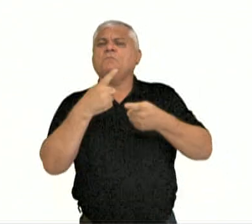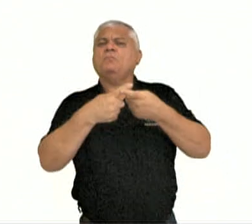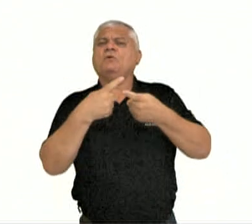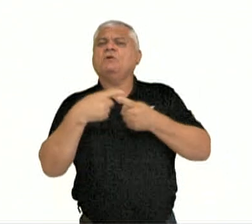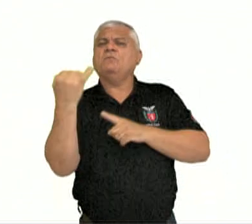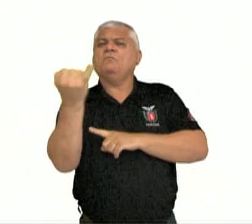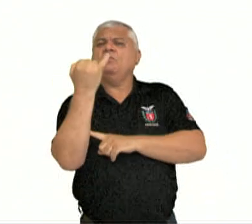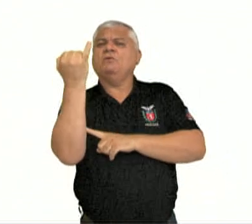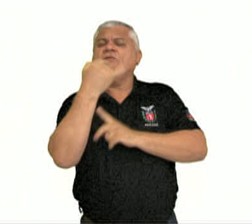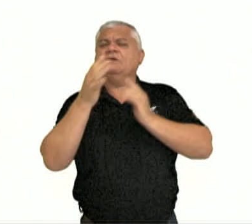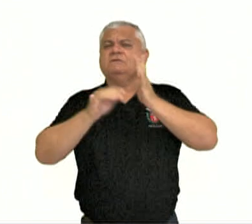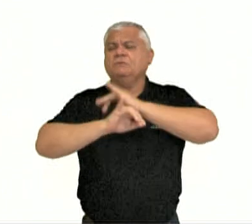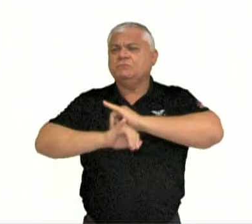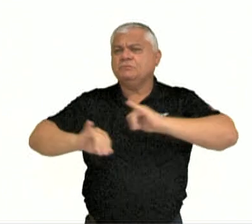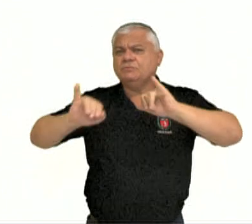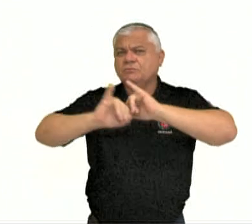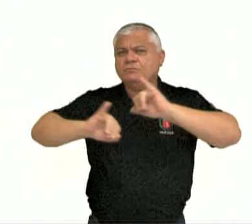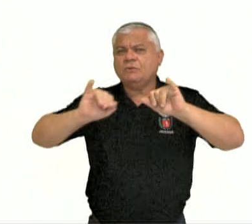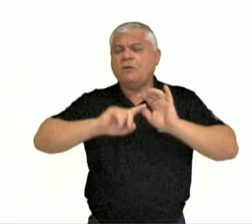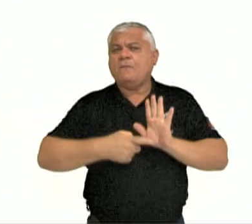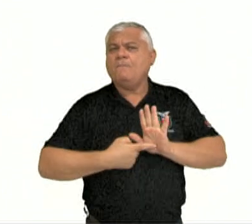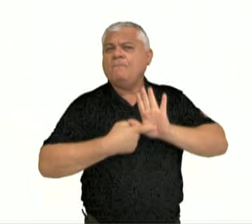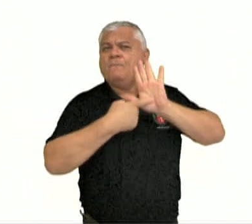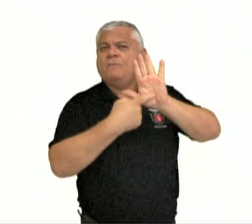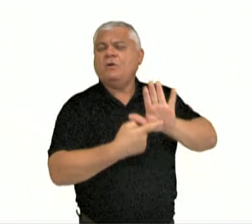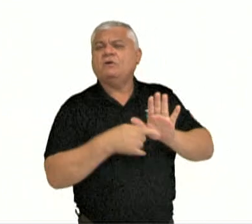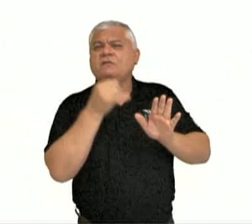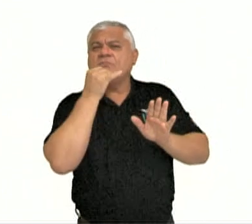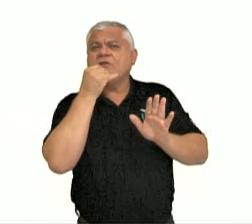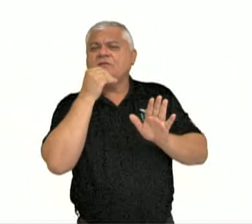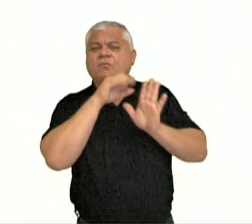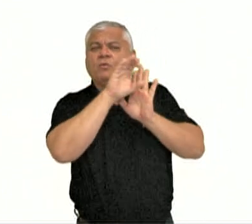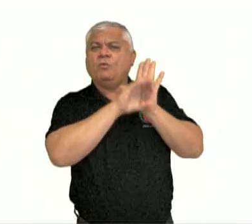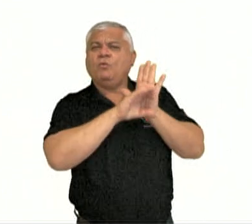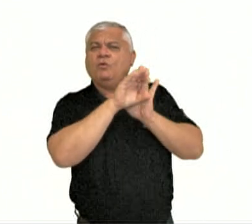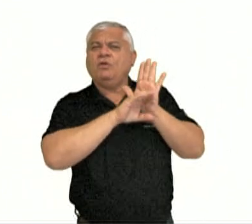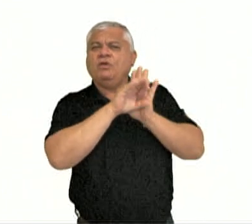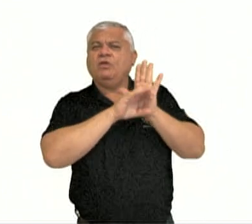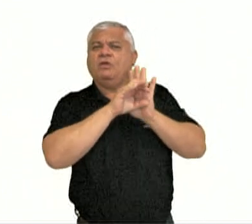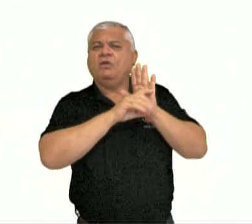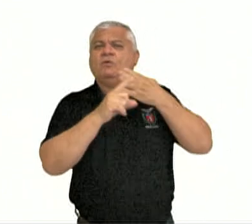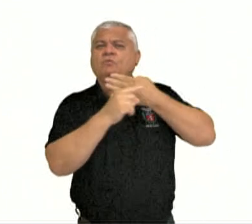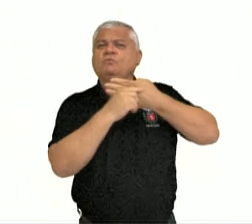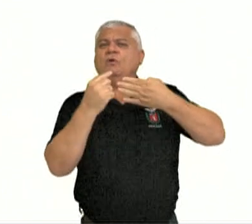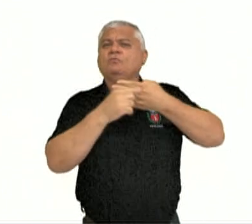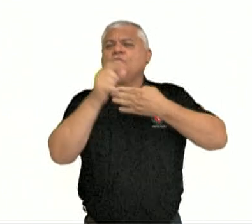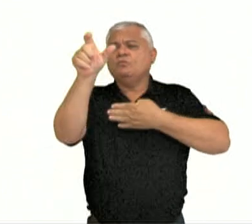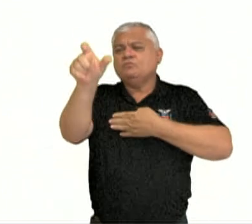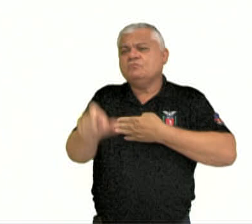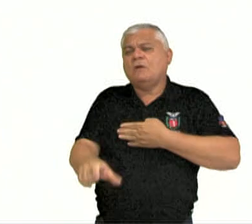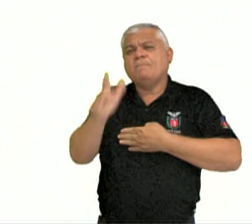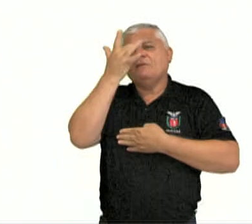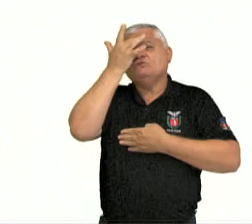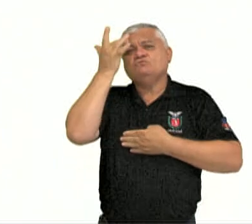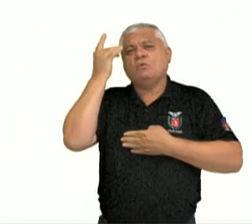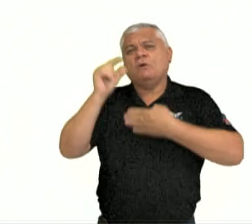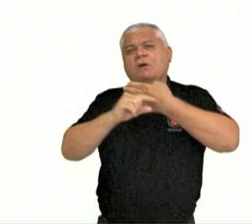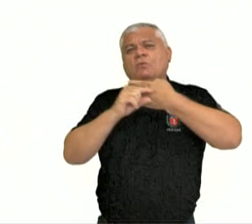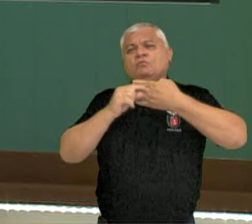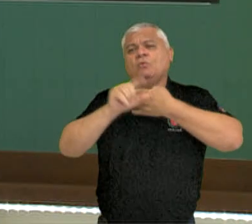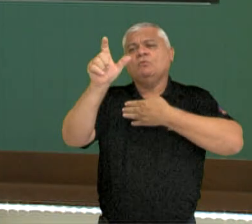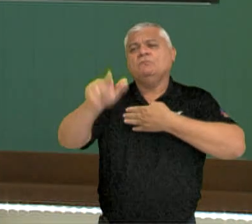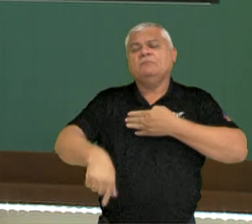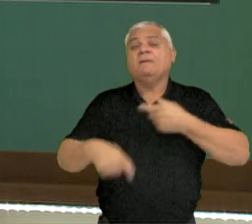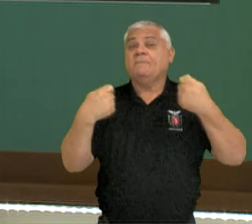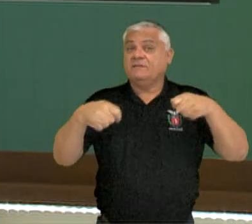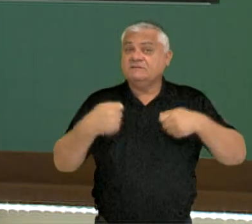que o veículo de informação traga um mini currículo do articulista? Articulista é o autor do artigo de opinião.